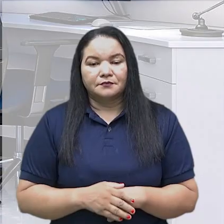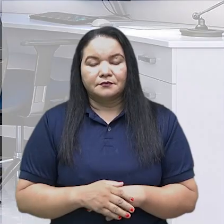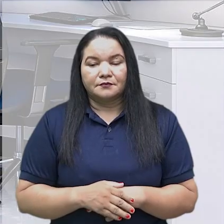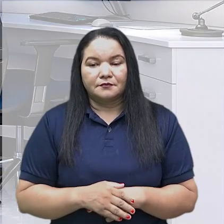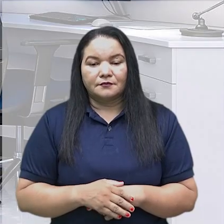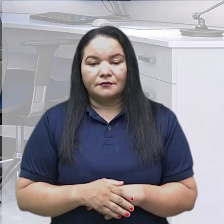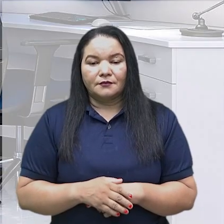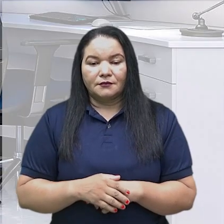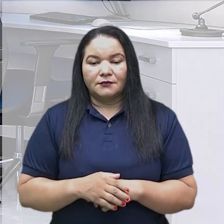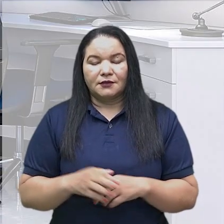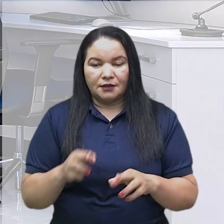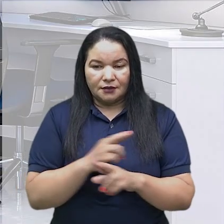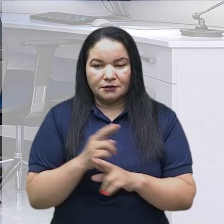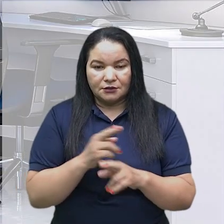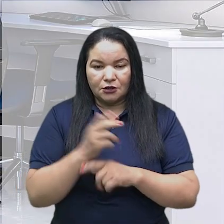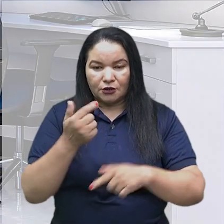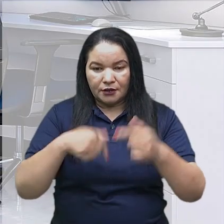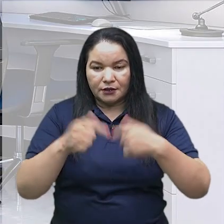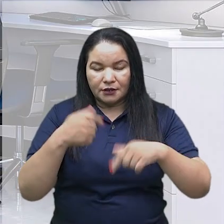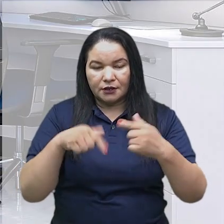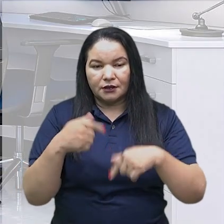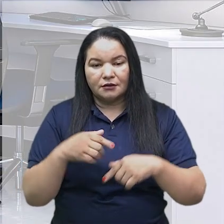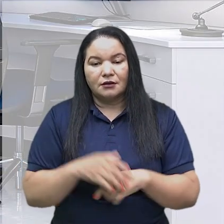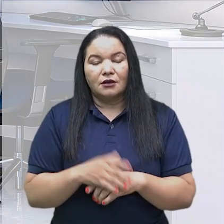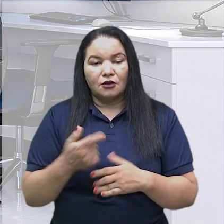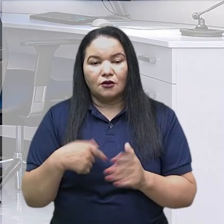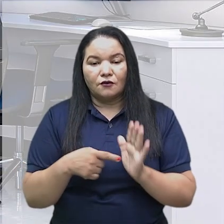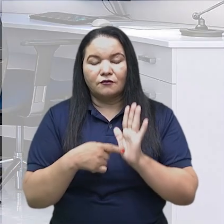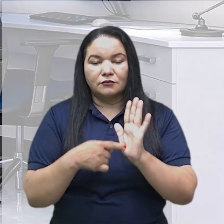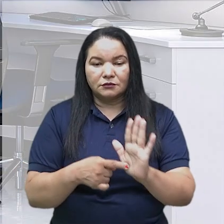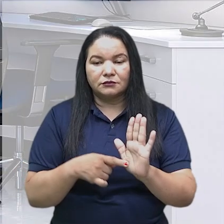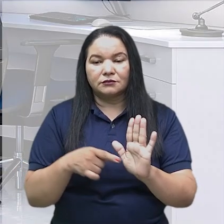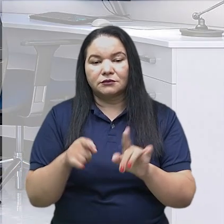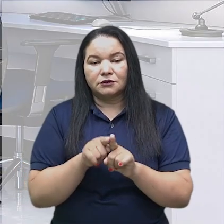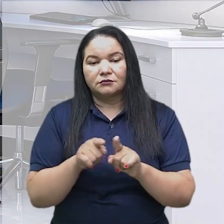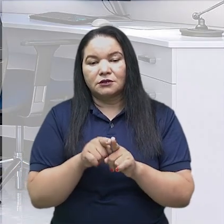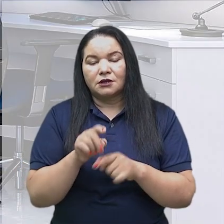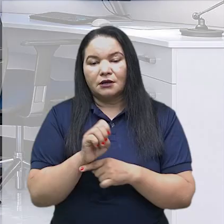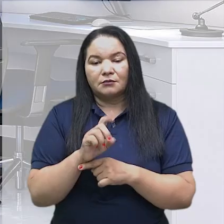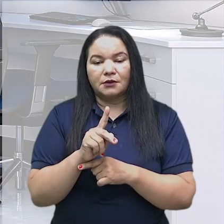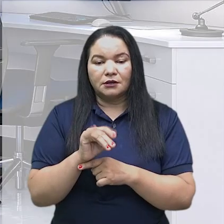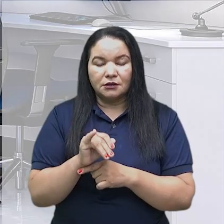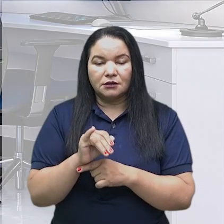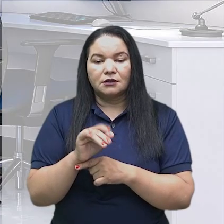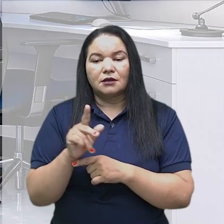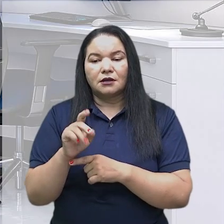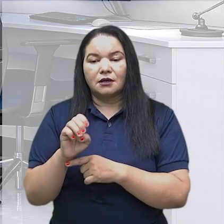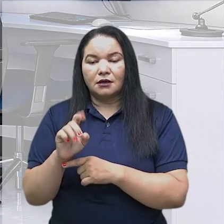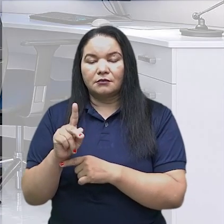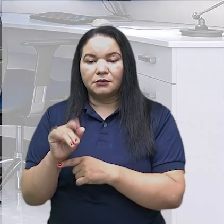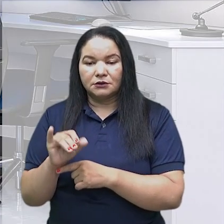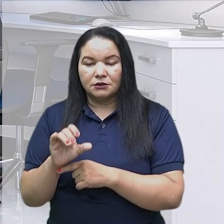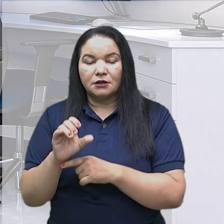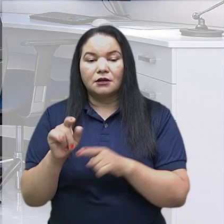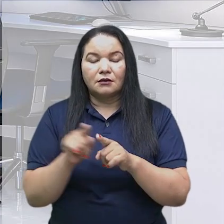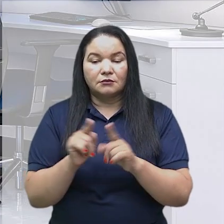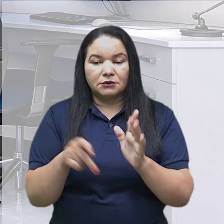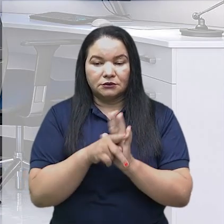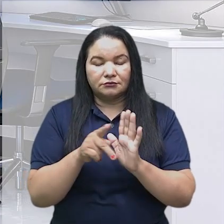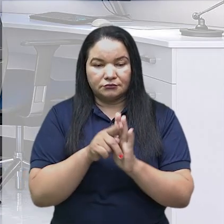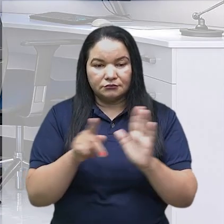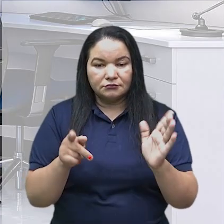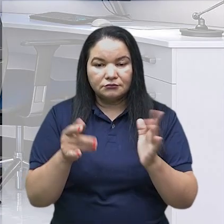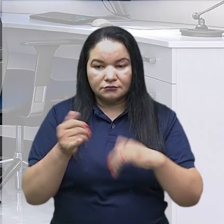falando enquanto professora de química, eu acabo abordando mais EPIs e EPCs, né, para laboratórios e tudo mais. Mas a gente